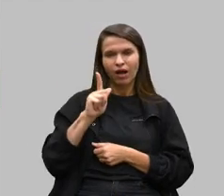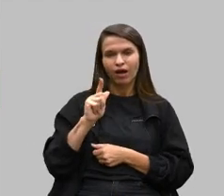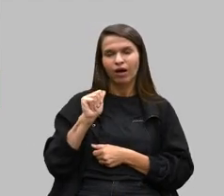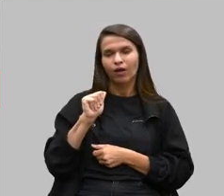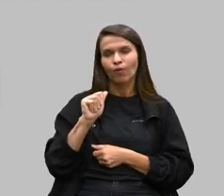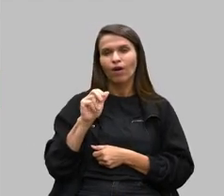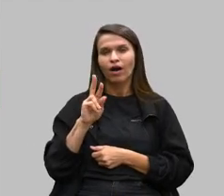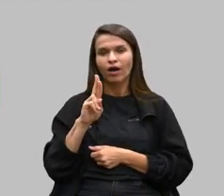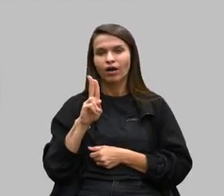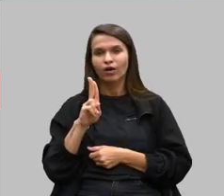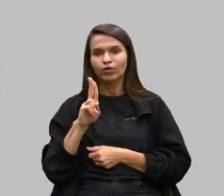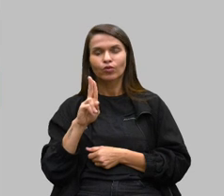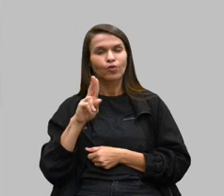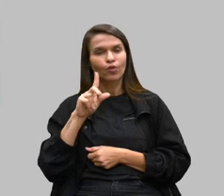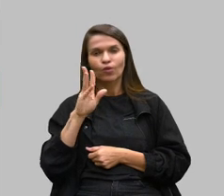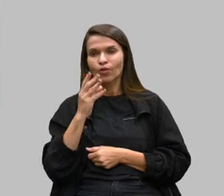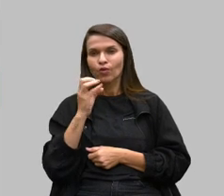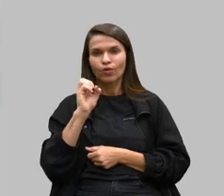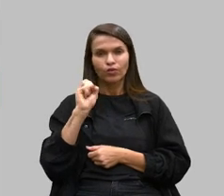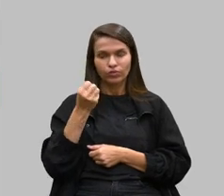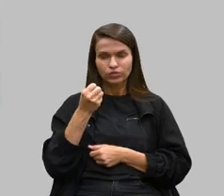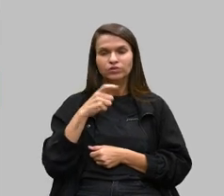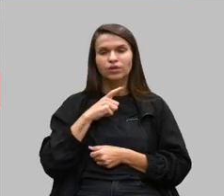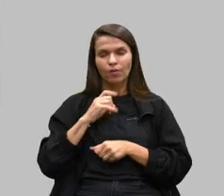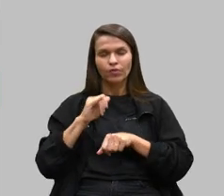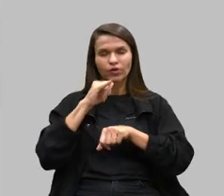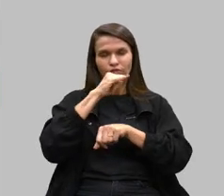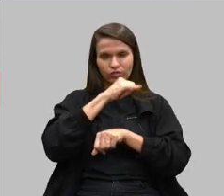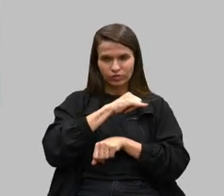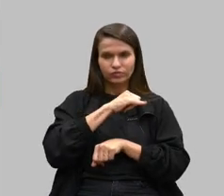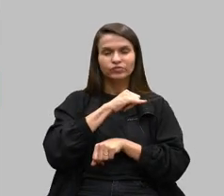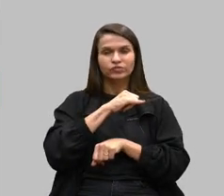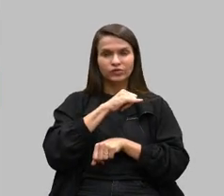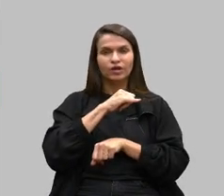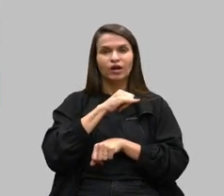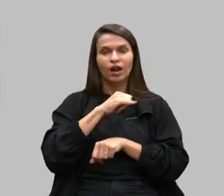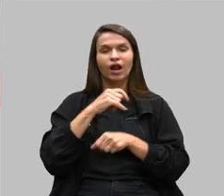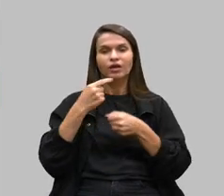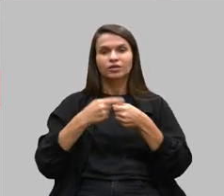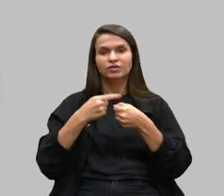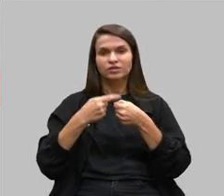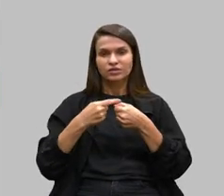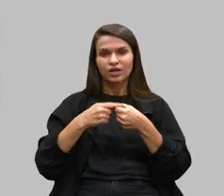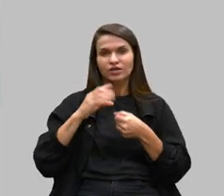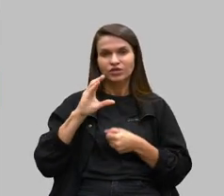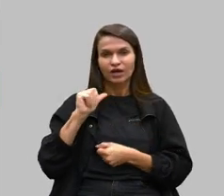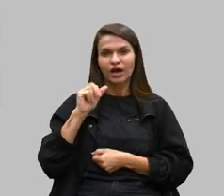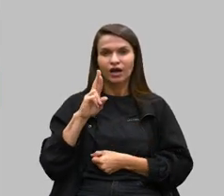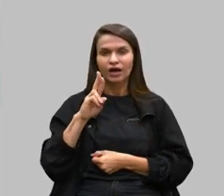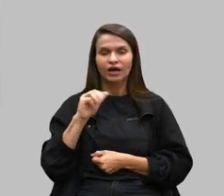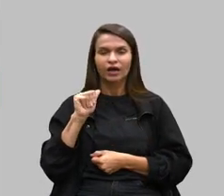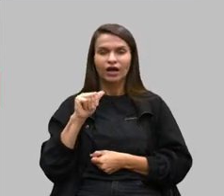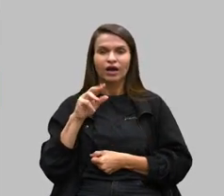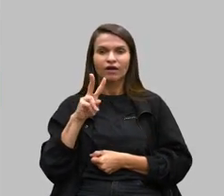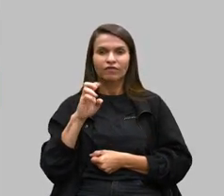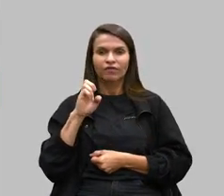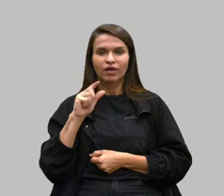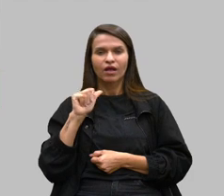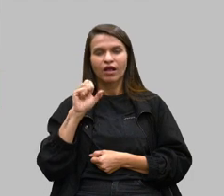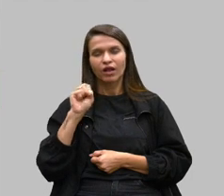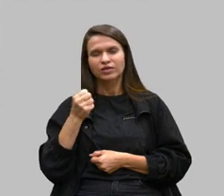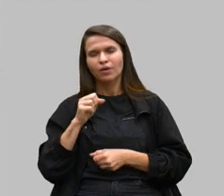carga Internacional e nós temos um aeroporto internacional em Caravelas com pista em x de mais de